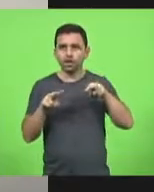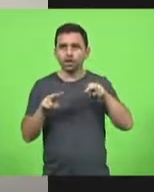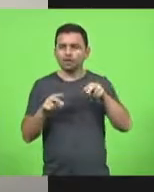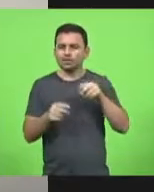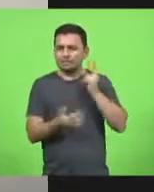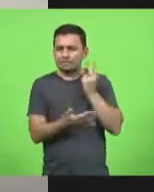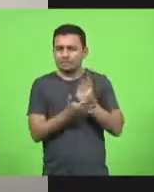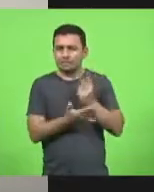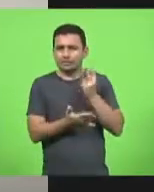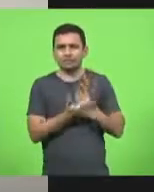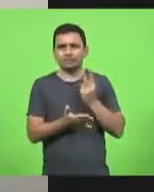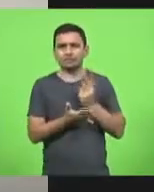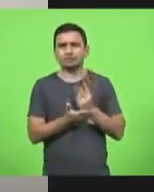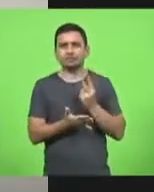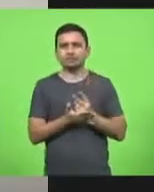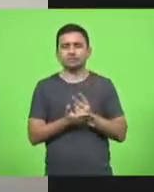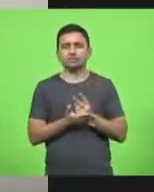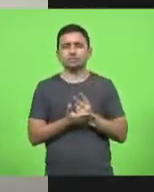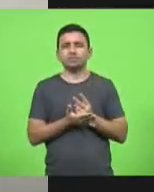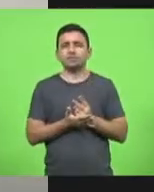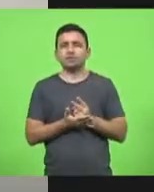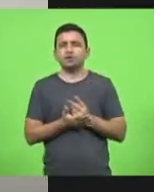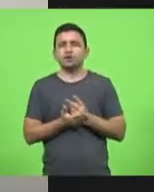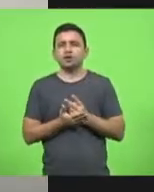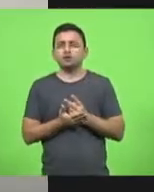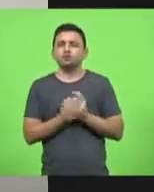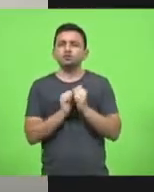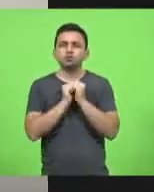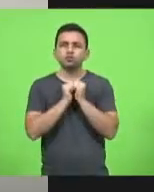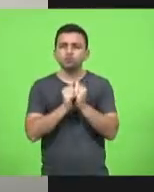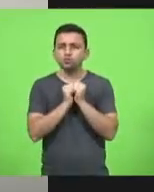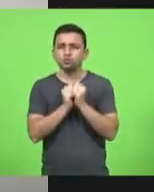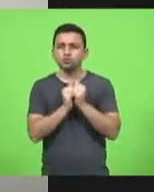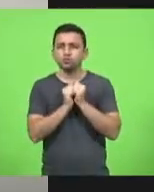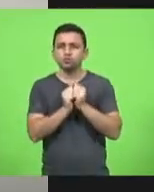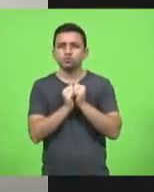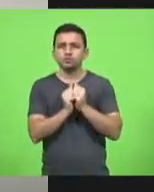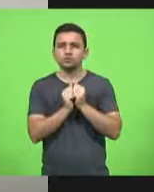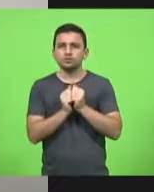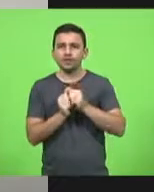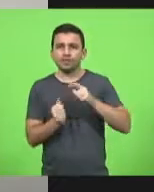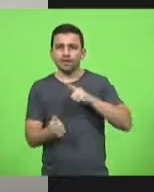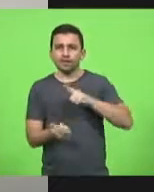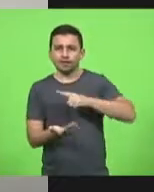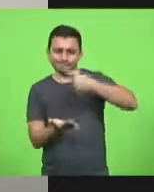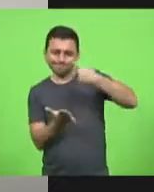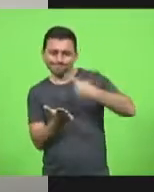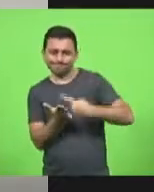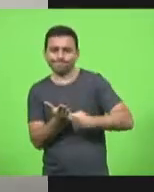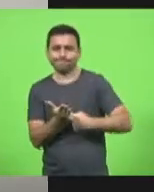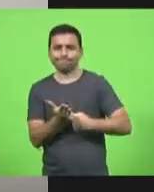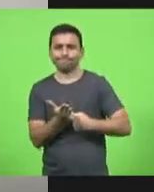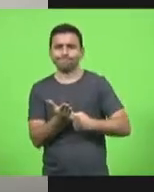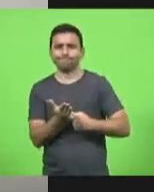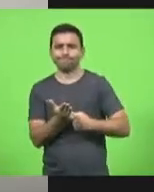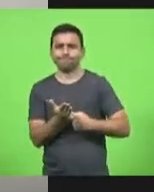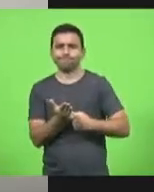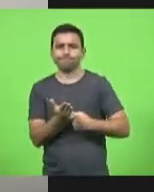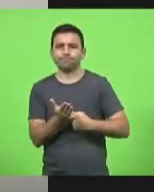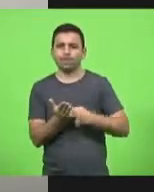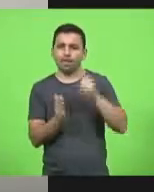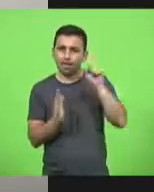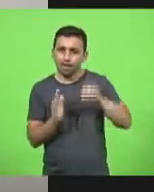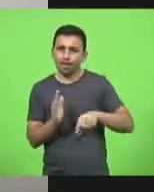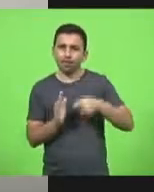momentos, vinha acompanhada de um compromisso com a